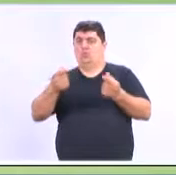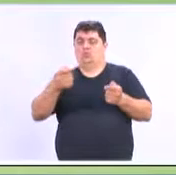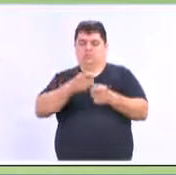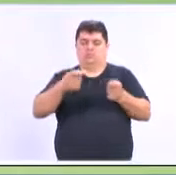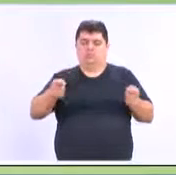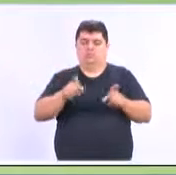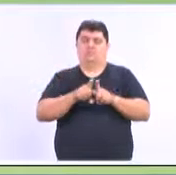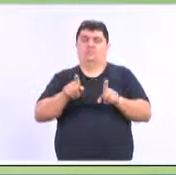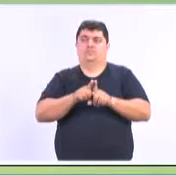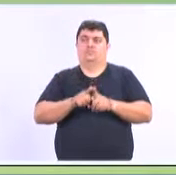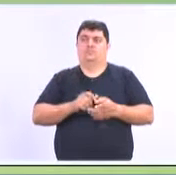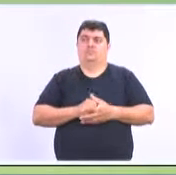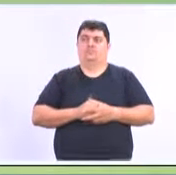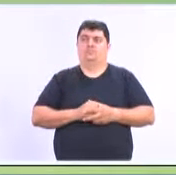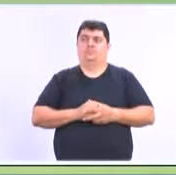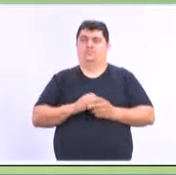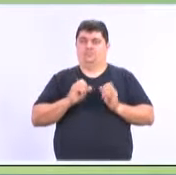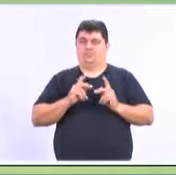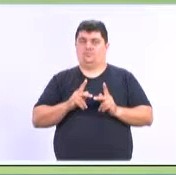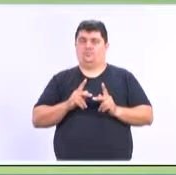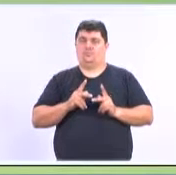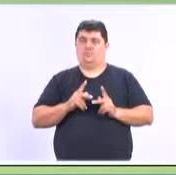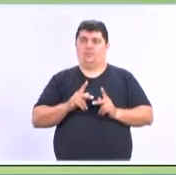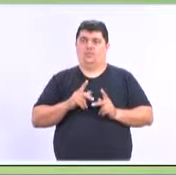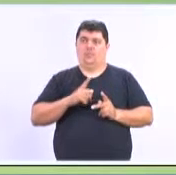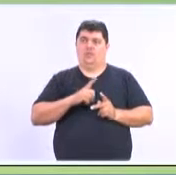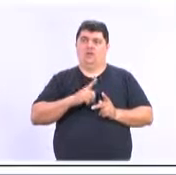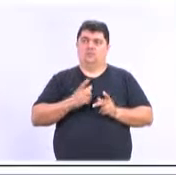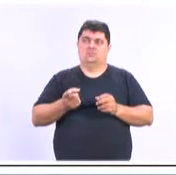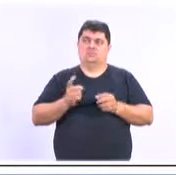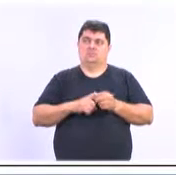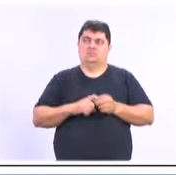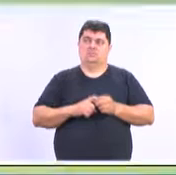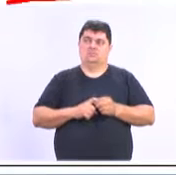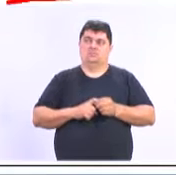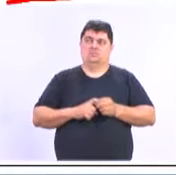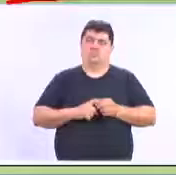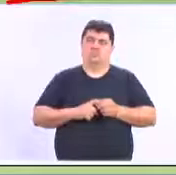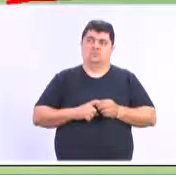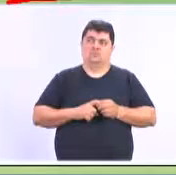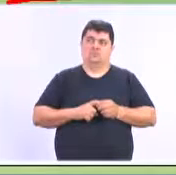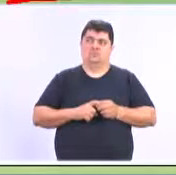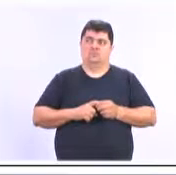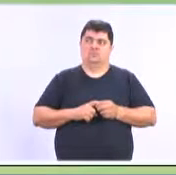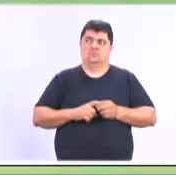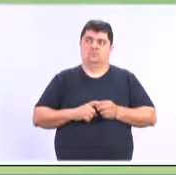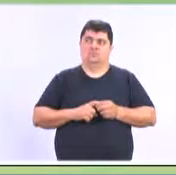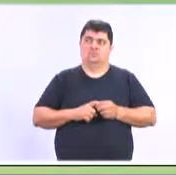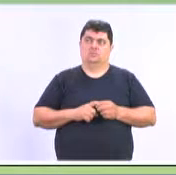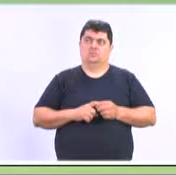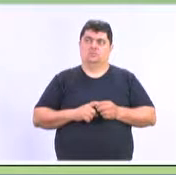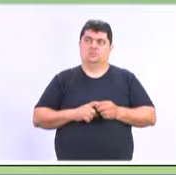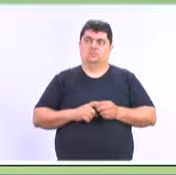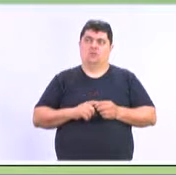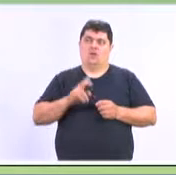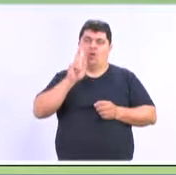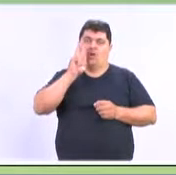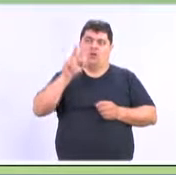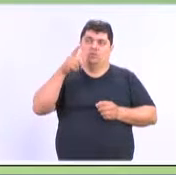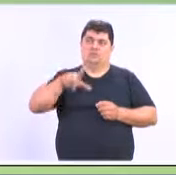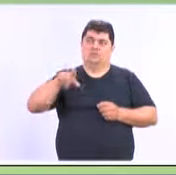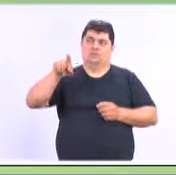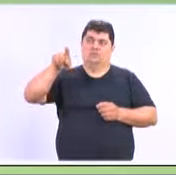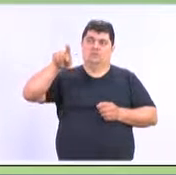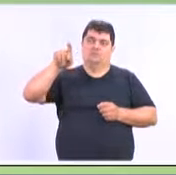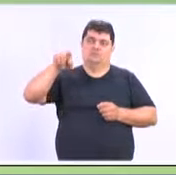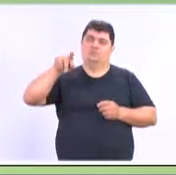operacionais. Ok? E aí quando a gente volta, eu vou voltar um pouquinho aqui rápido e já retorno. A gente está falando disso aqui, né?